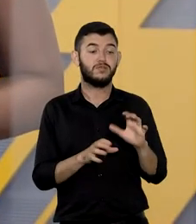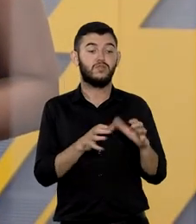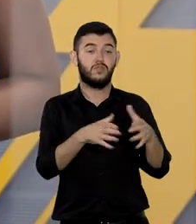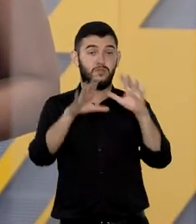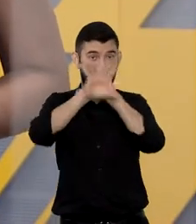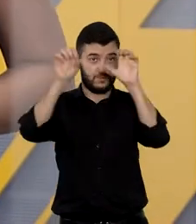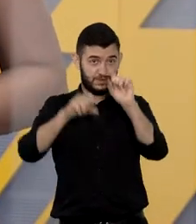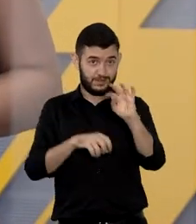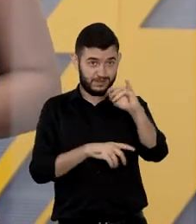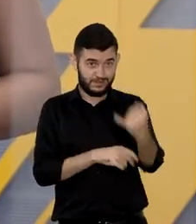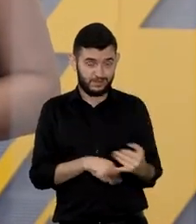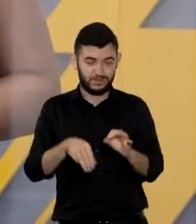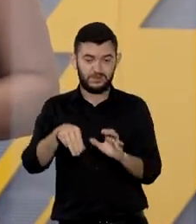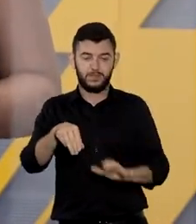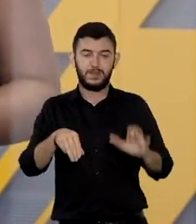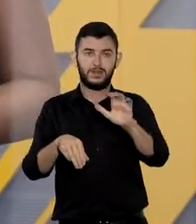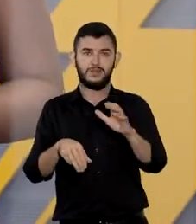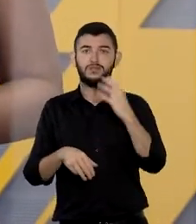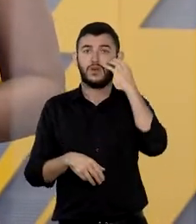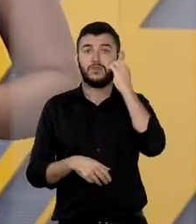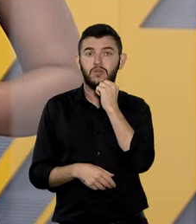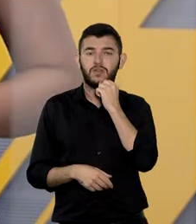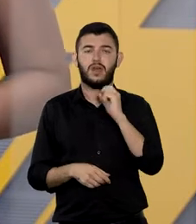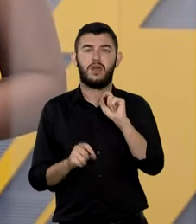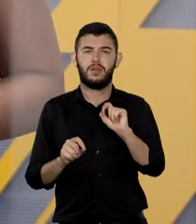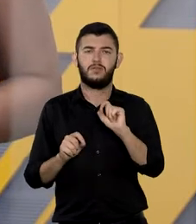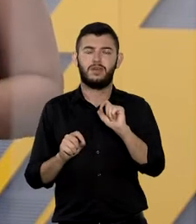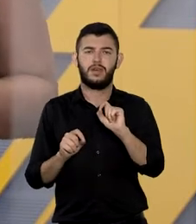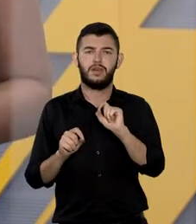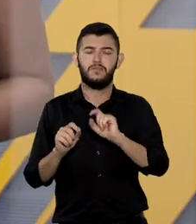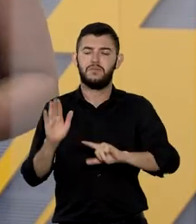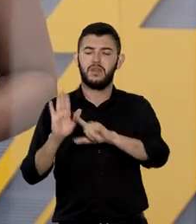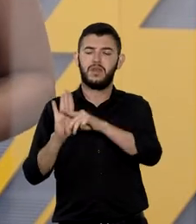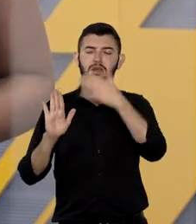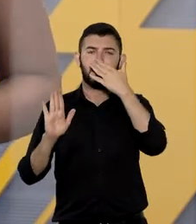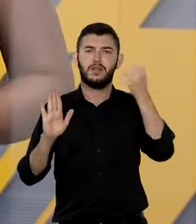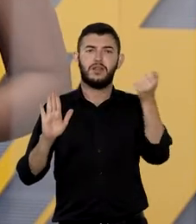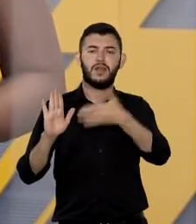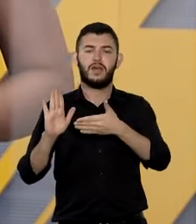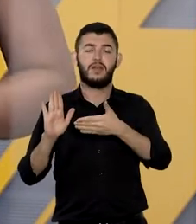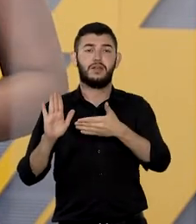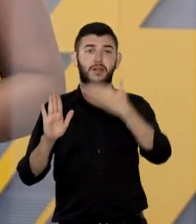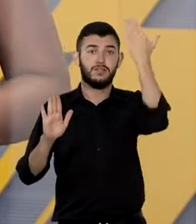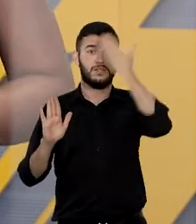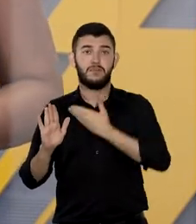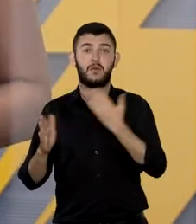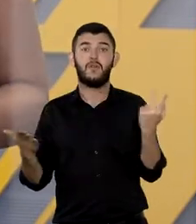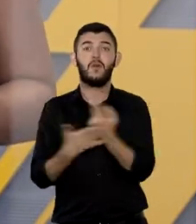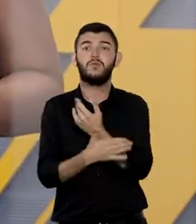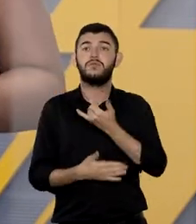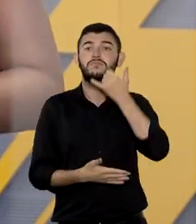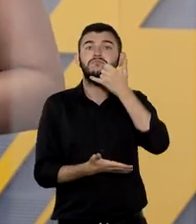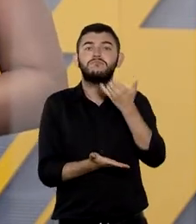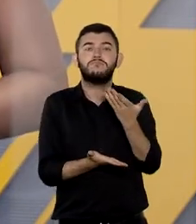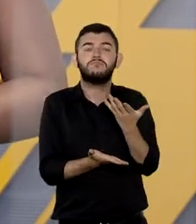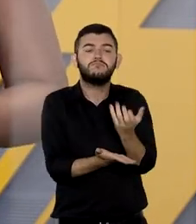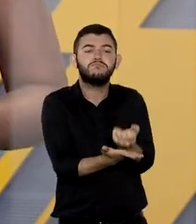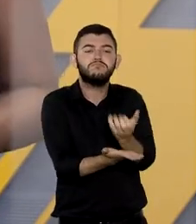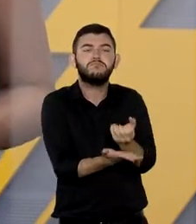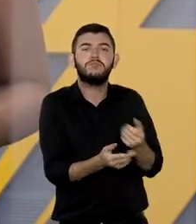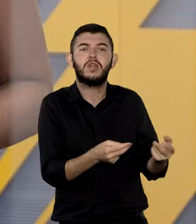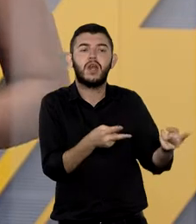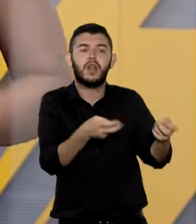Também na sexta turma do STJ, os ministros reconheceram a ilegalidade das provas obtidas por meio de